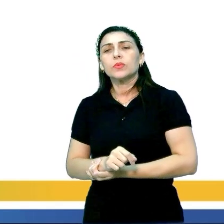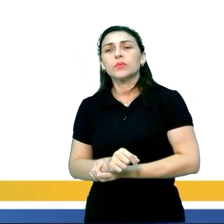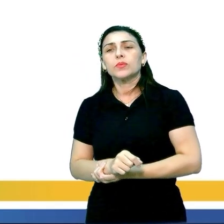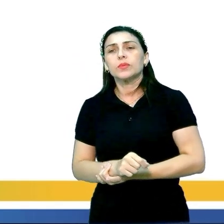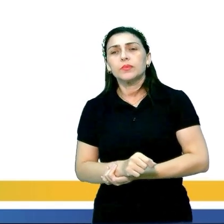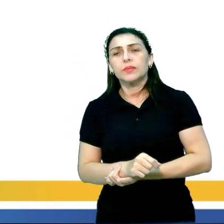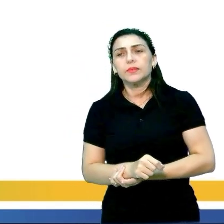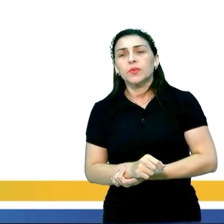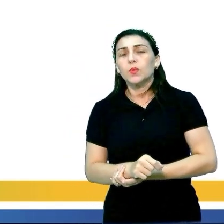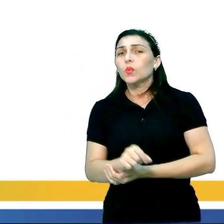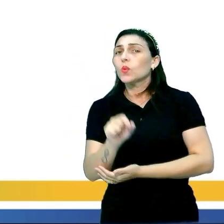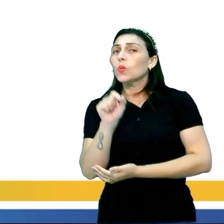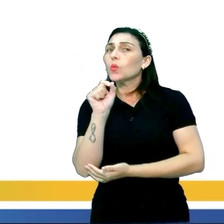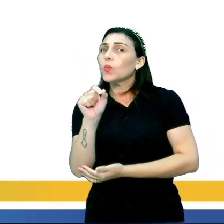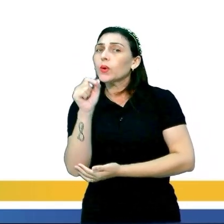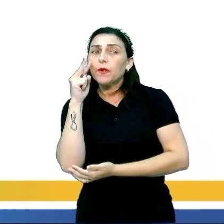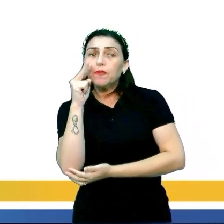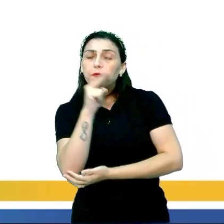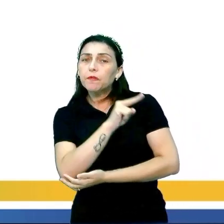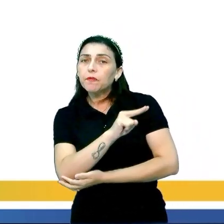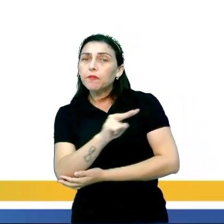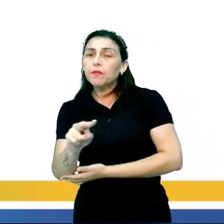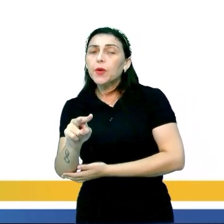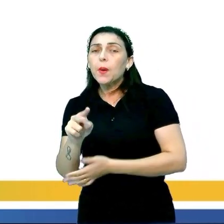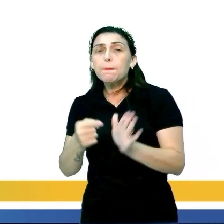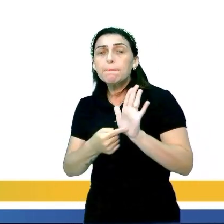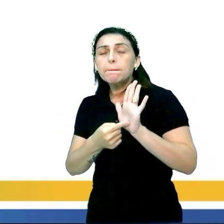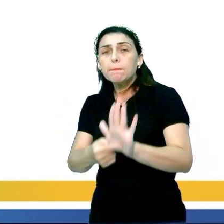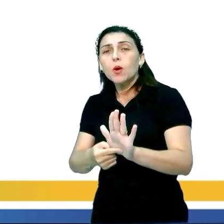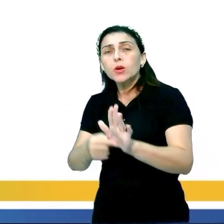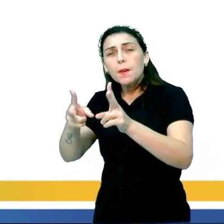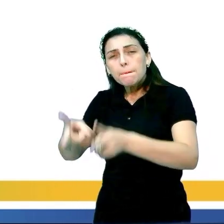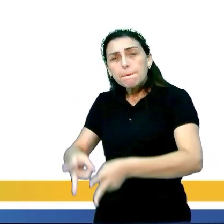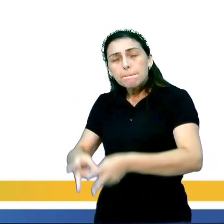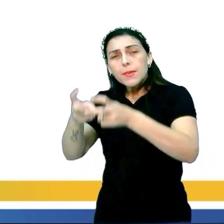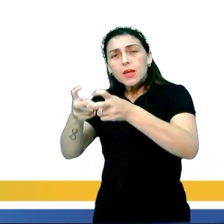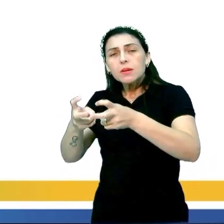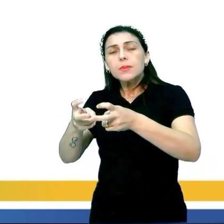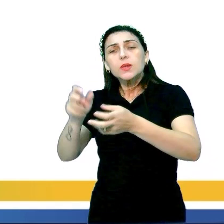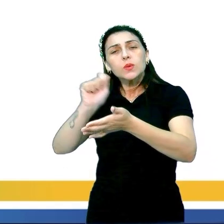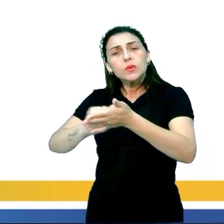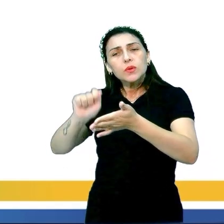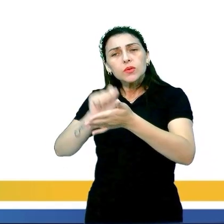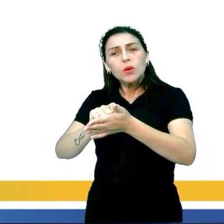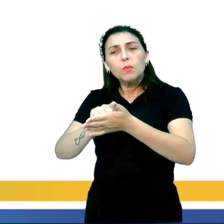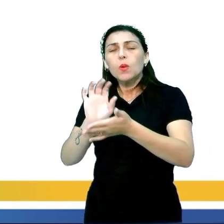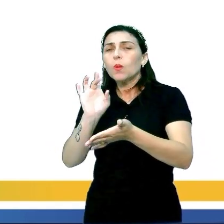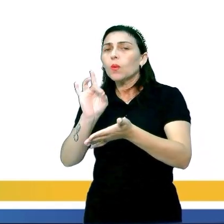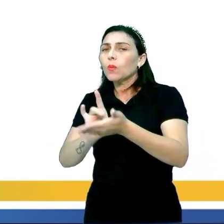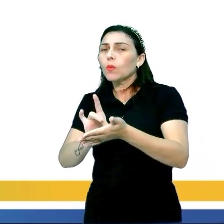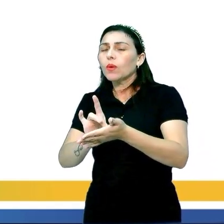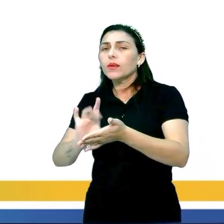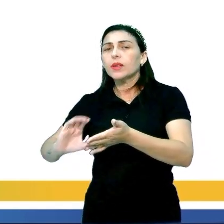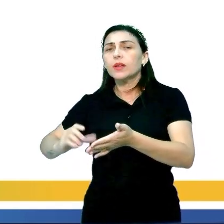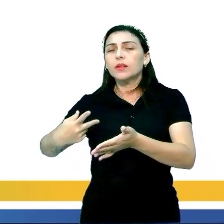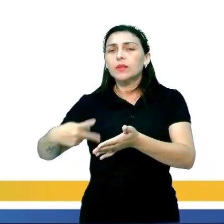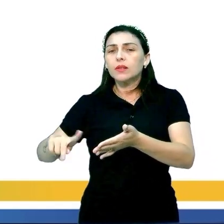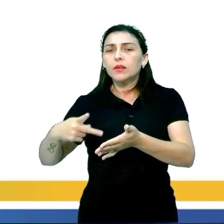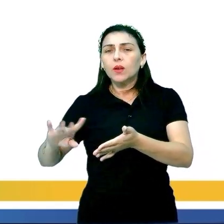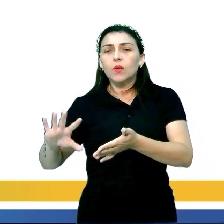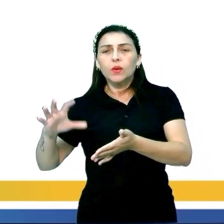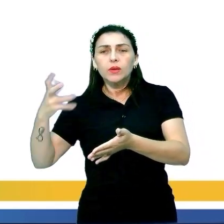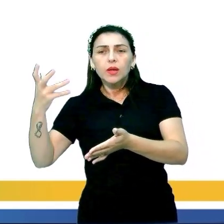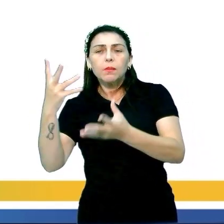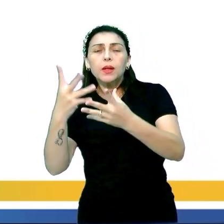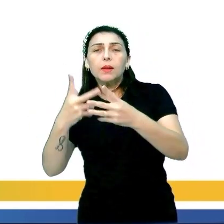revela um pouco da... Lo que ha visto, né? Aí revela um pouco da percepção do escritor. sobre a realidade paraguaia, marcada em